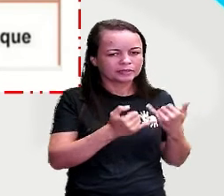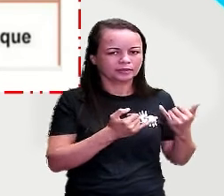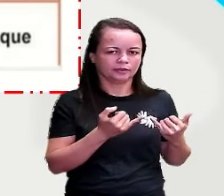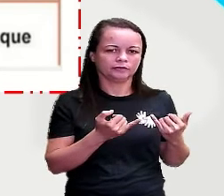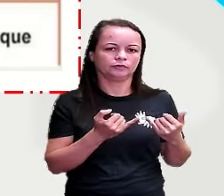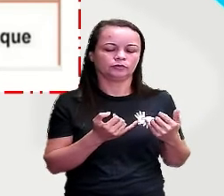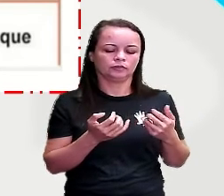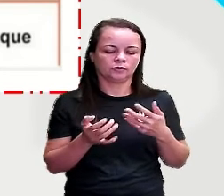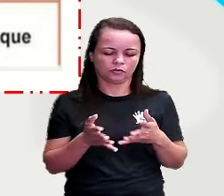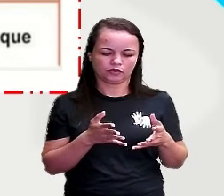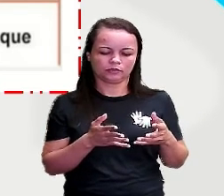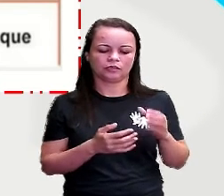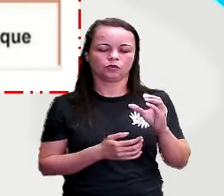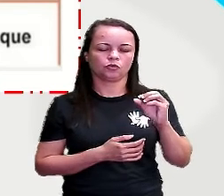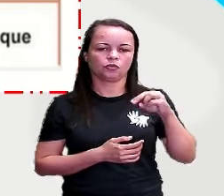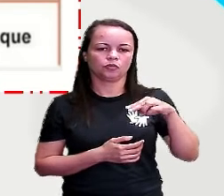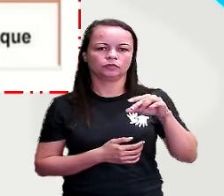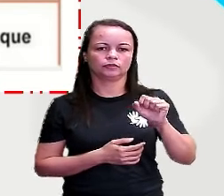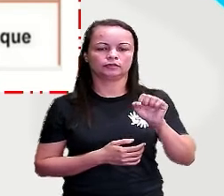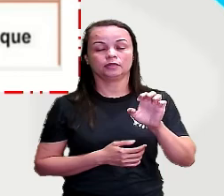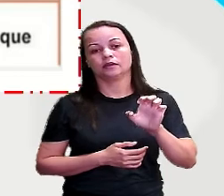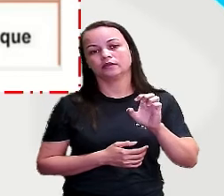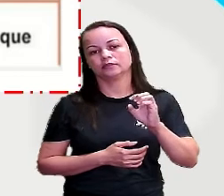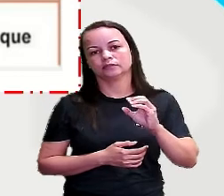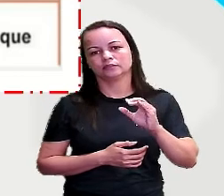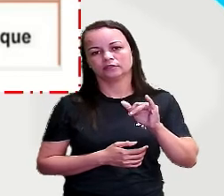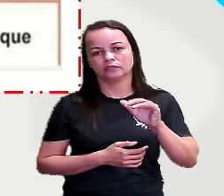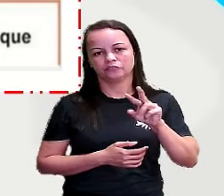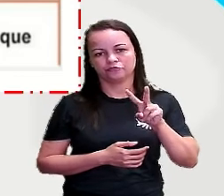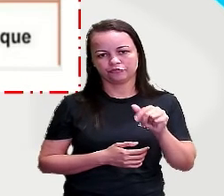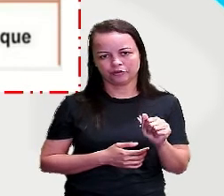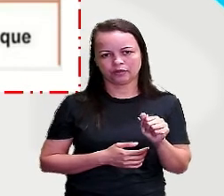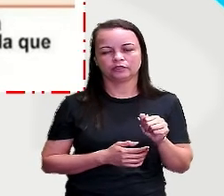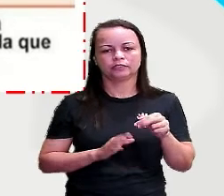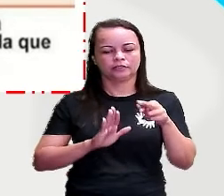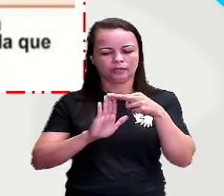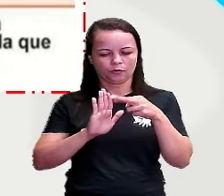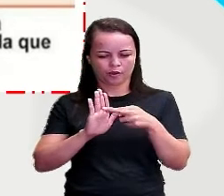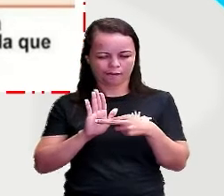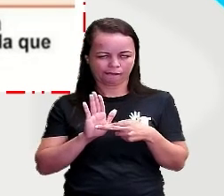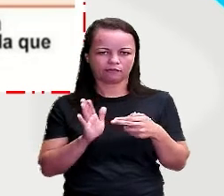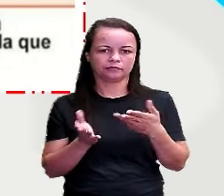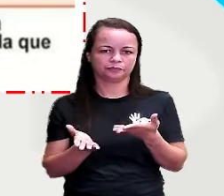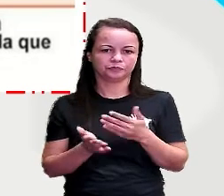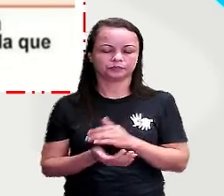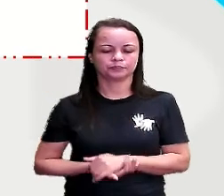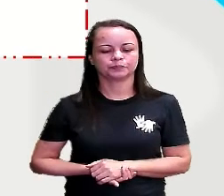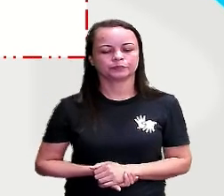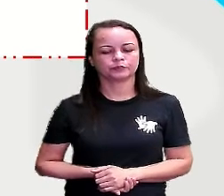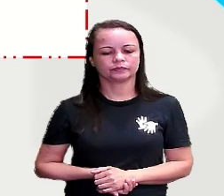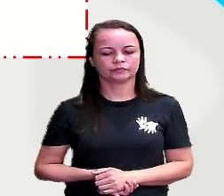isso é concessiva, que apresenta aí uma exceção à regra.